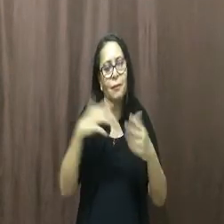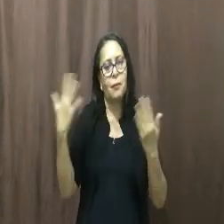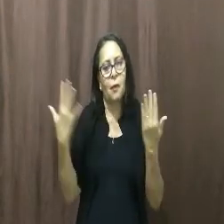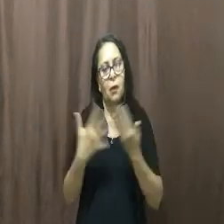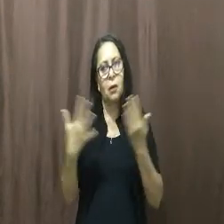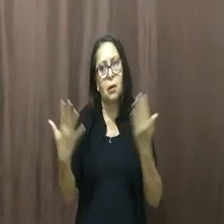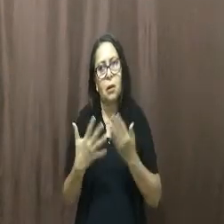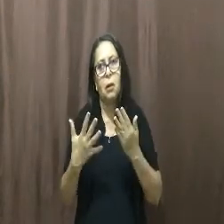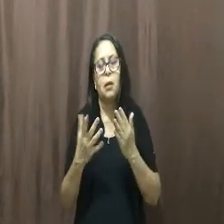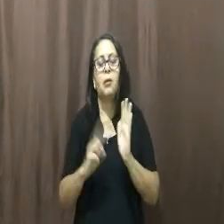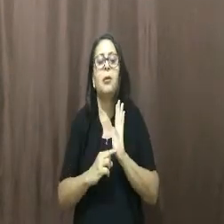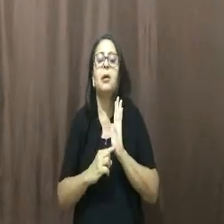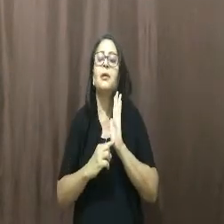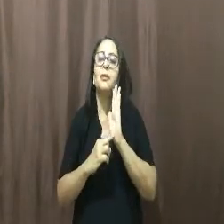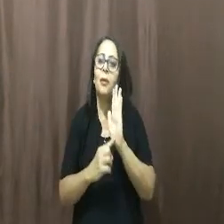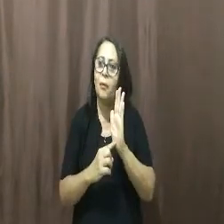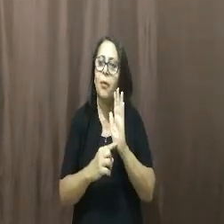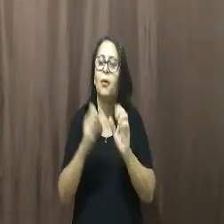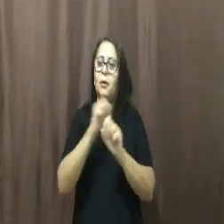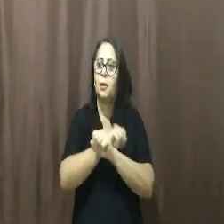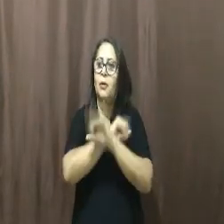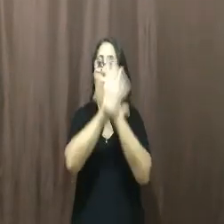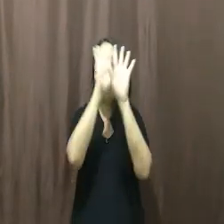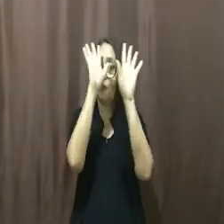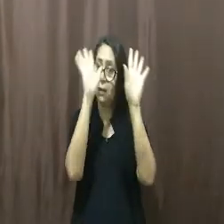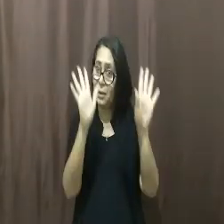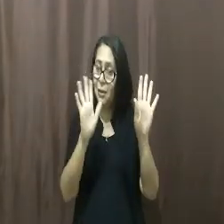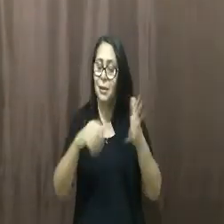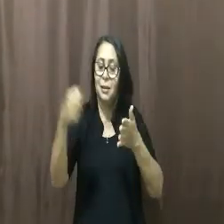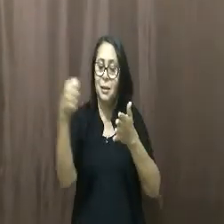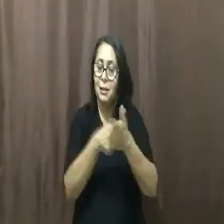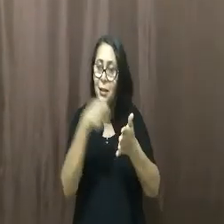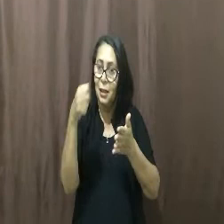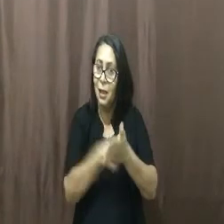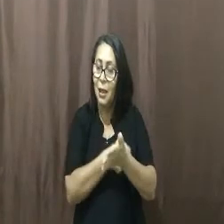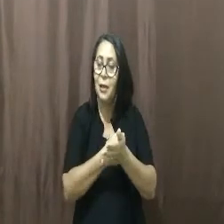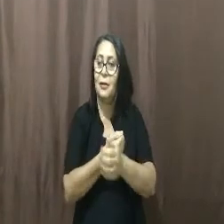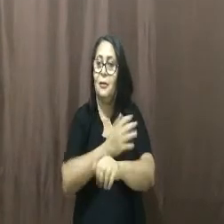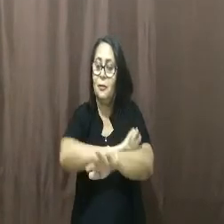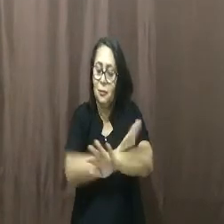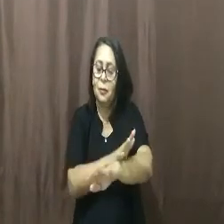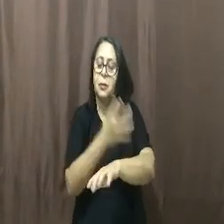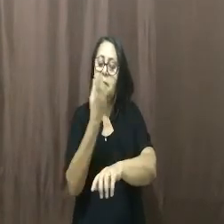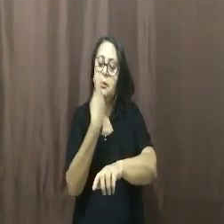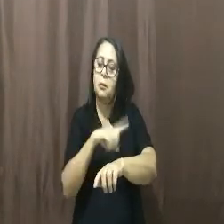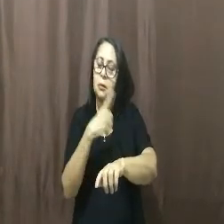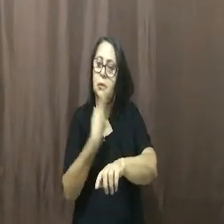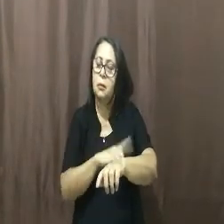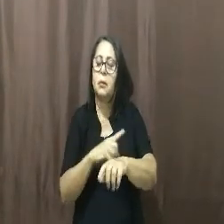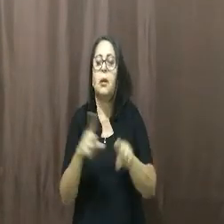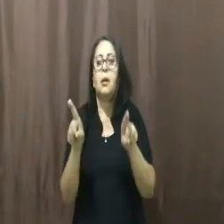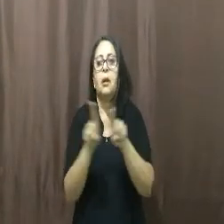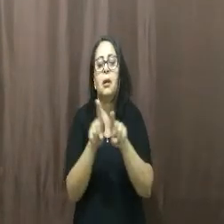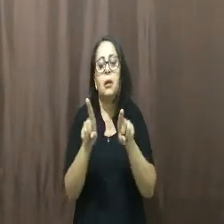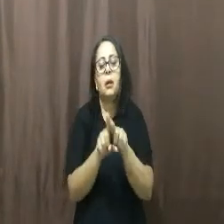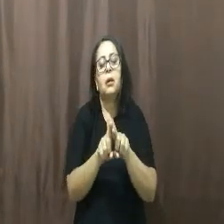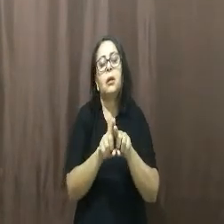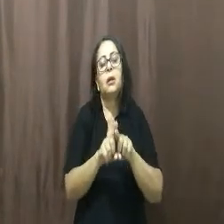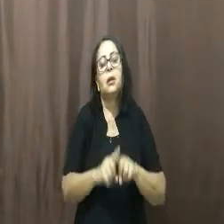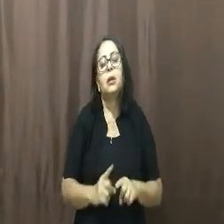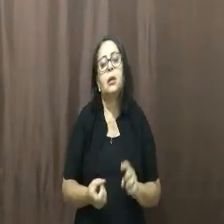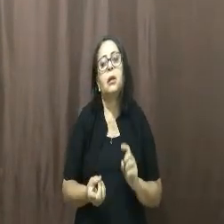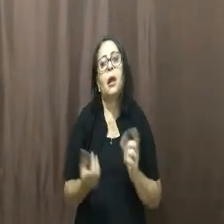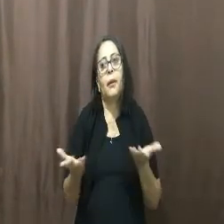manifestações de agora vêm mostrar uma luta antirracista, né? Veio